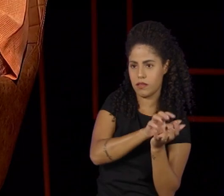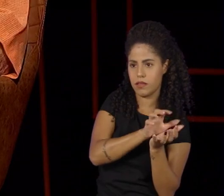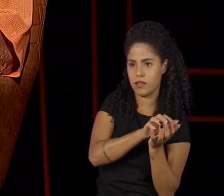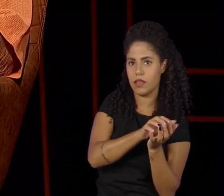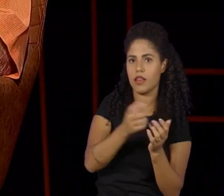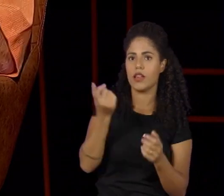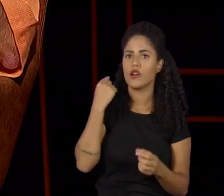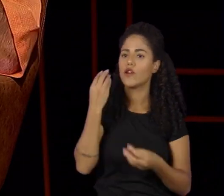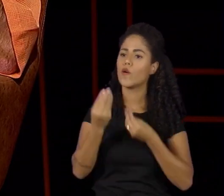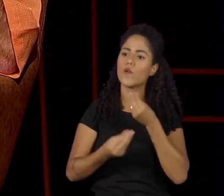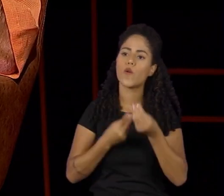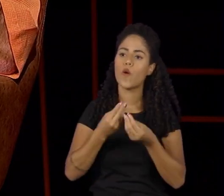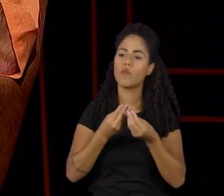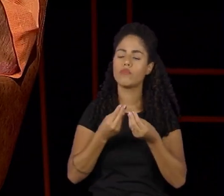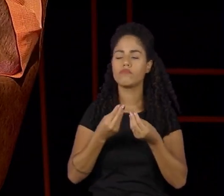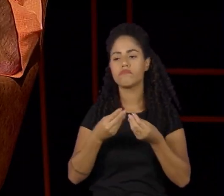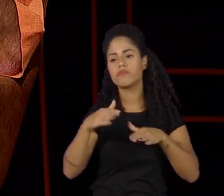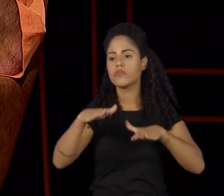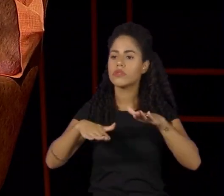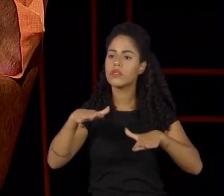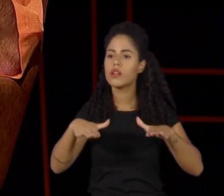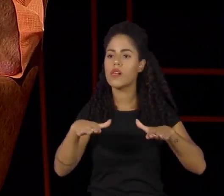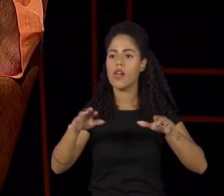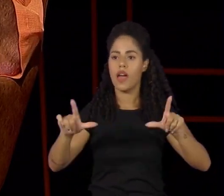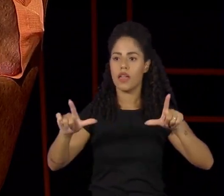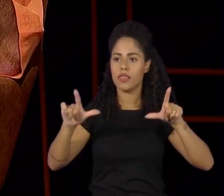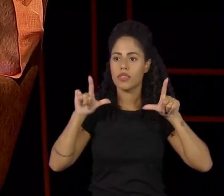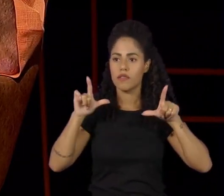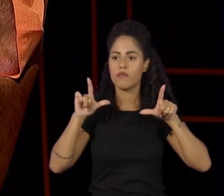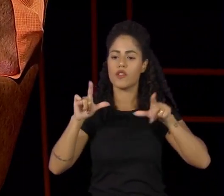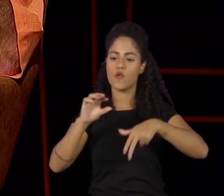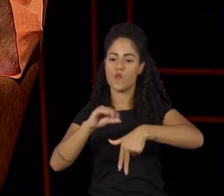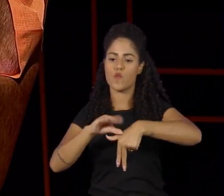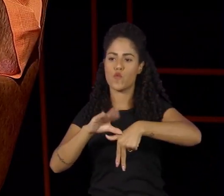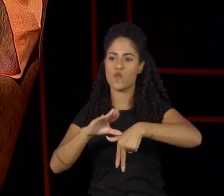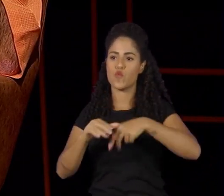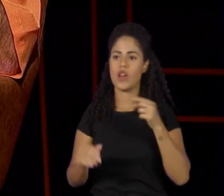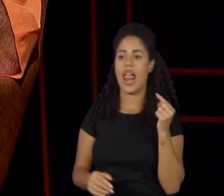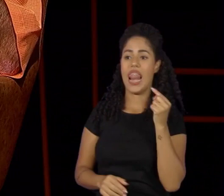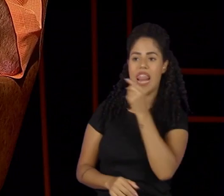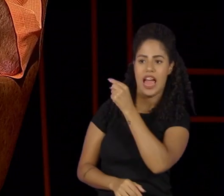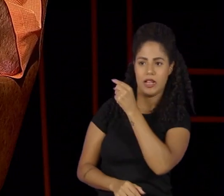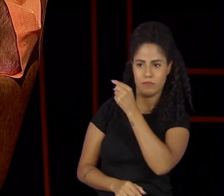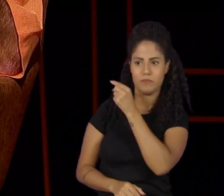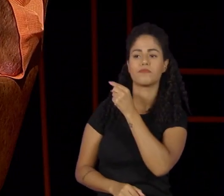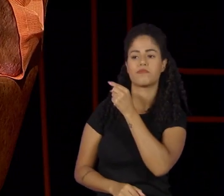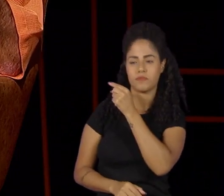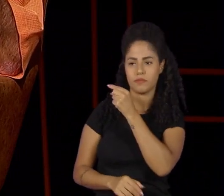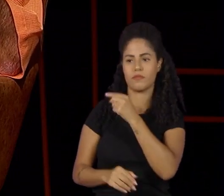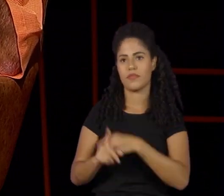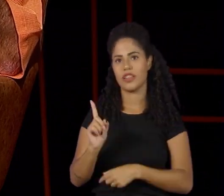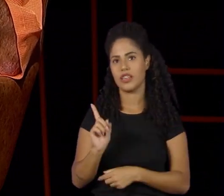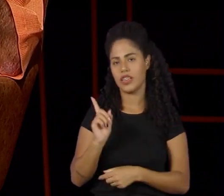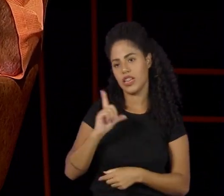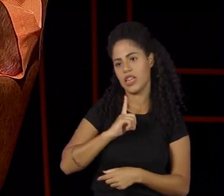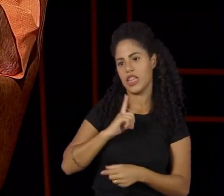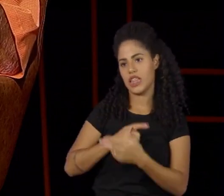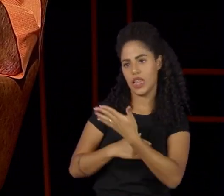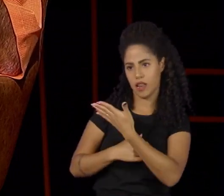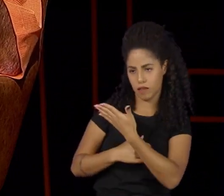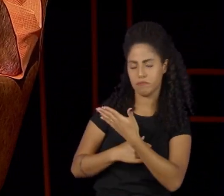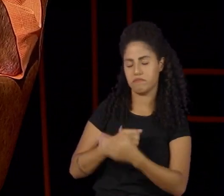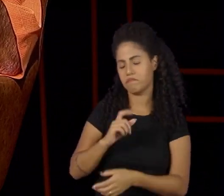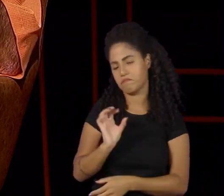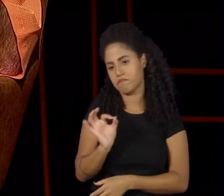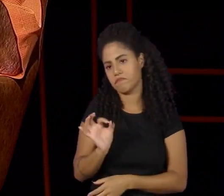as coisas começam a rarear, a TV Cultura de lá, que é a TV universitária, chama TV1, se não me engano, chama até